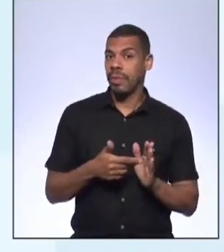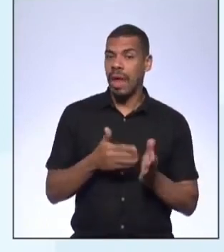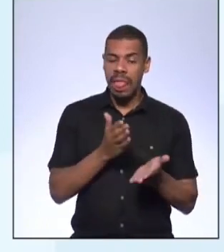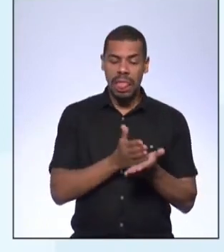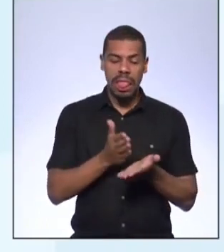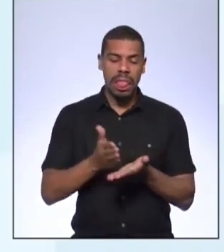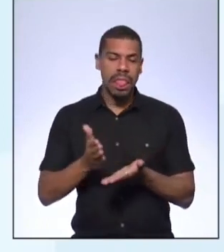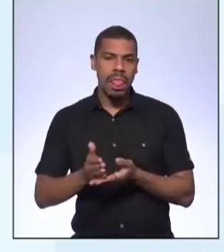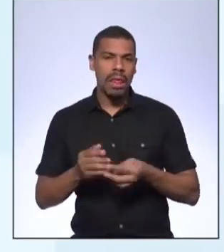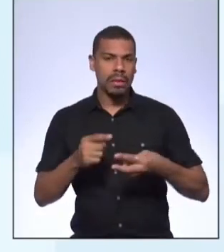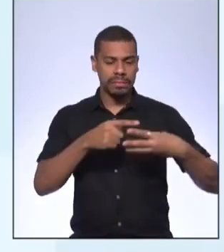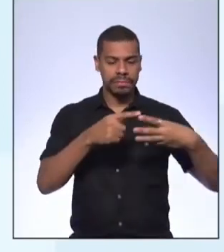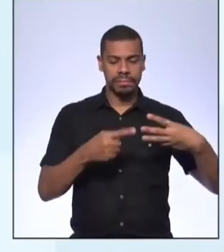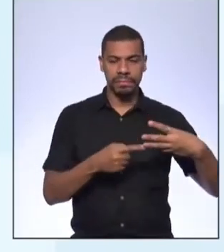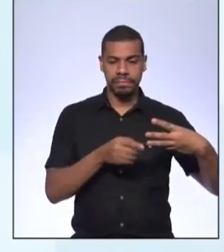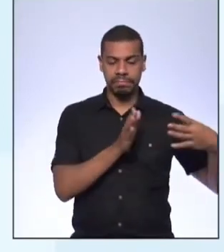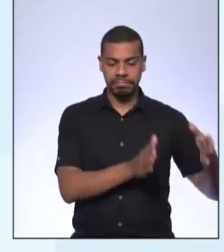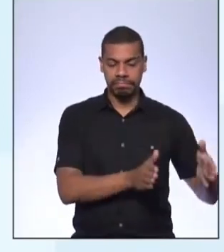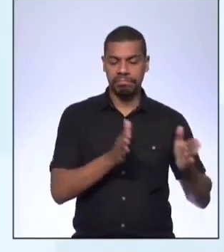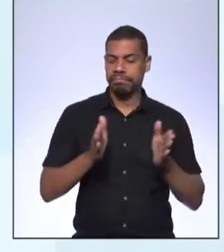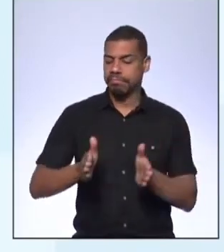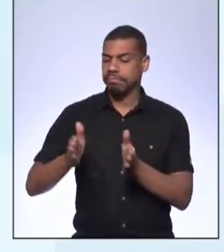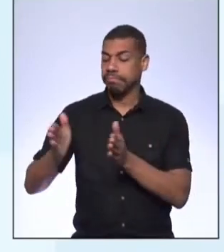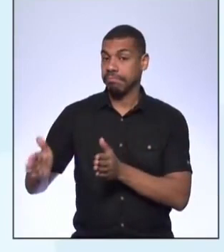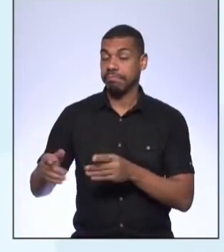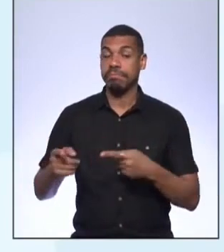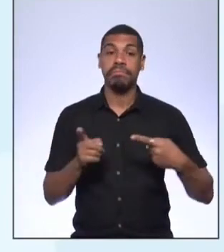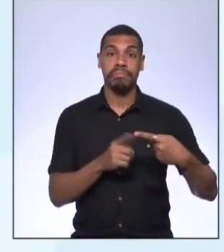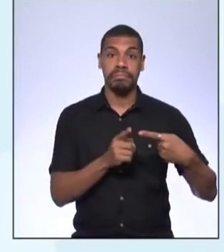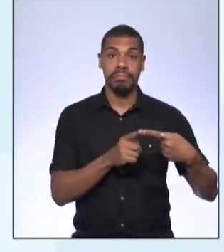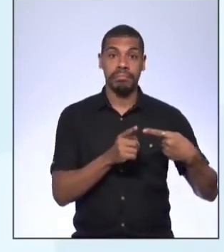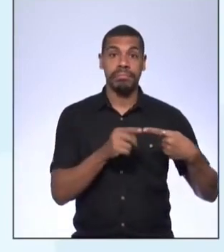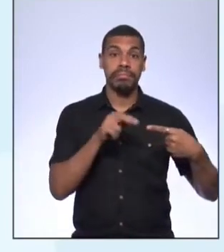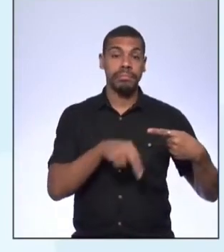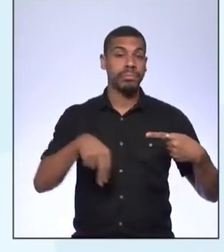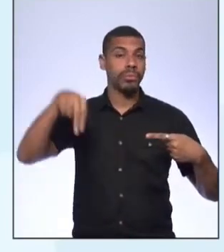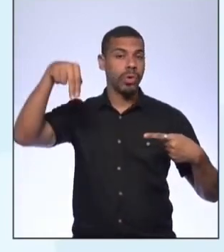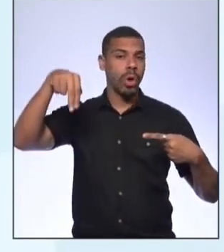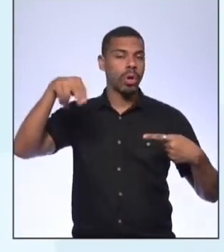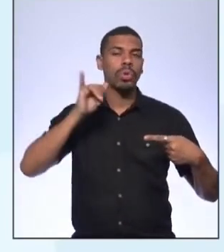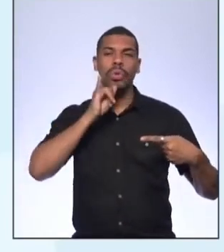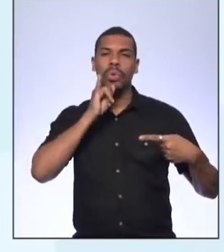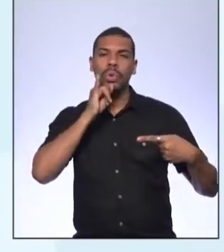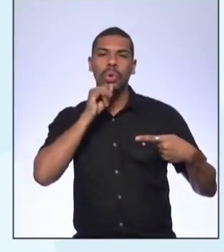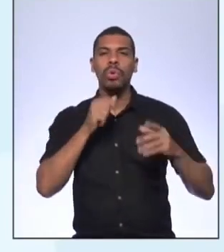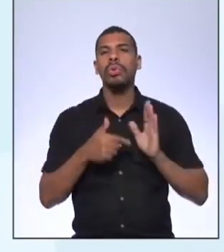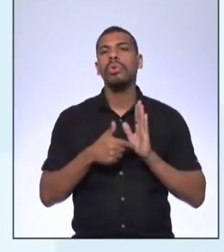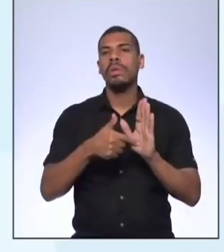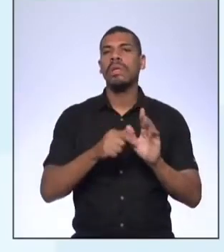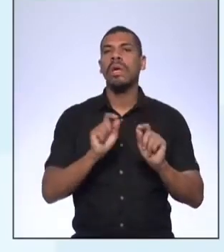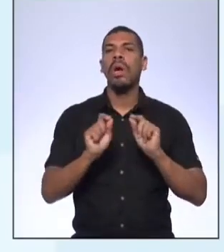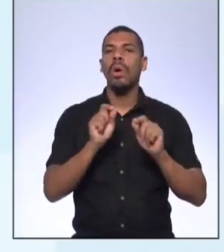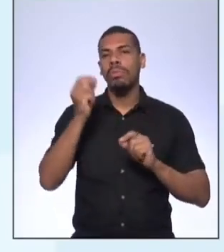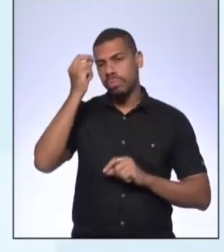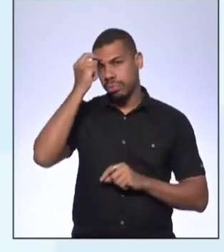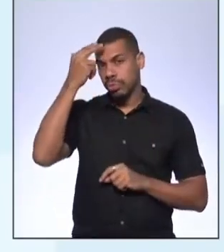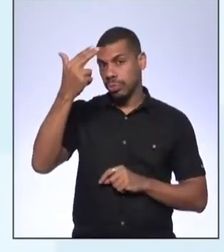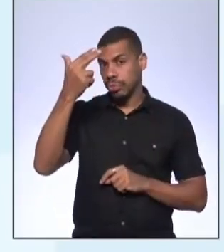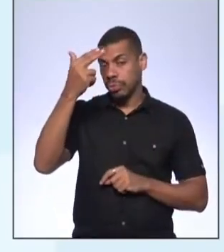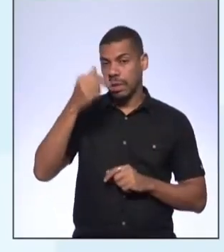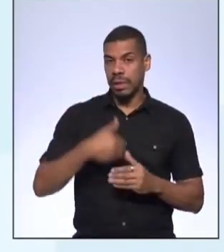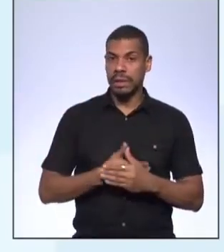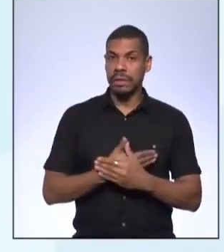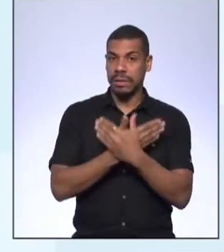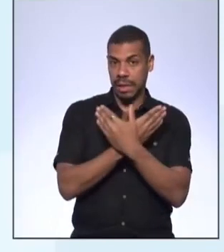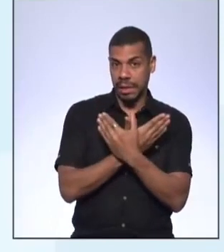3 atos. No primeiro ato, que é a parte norte, o artista representou o esplendor da cultura azteca.